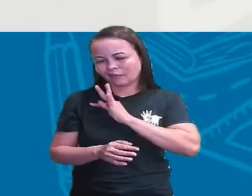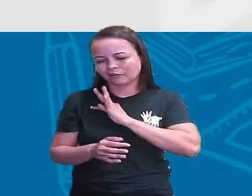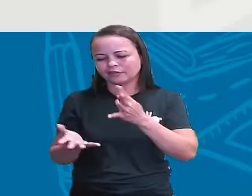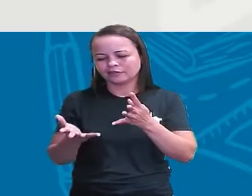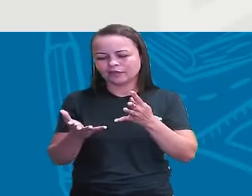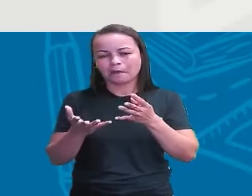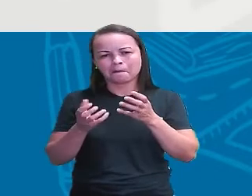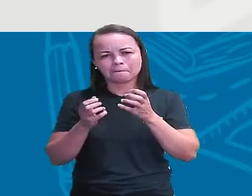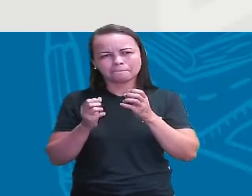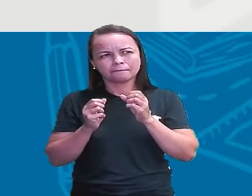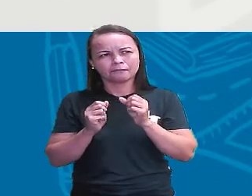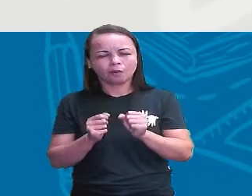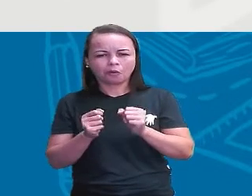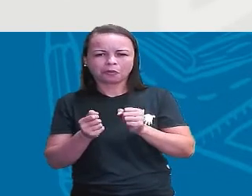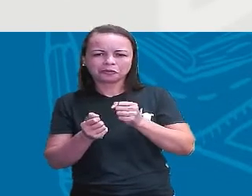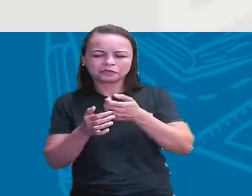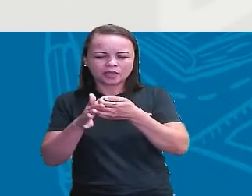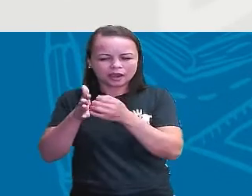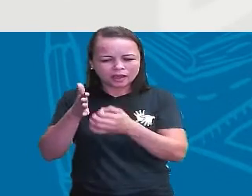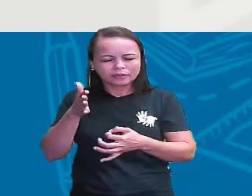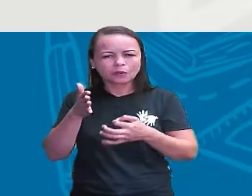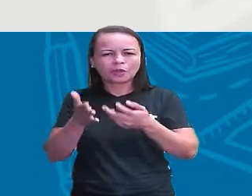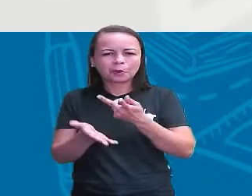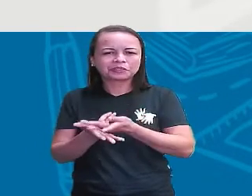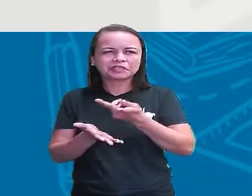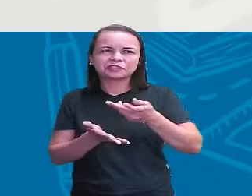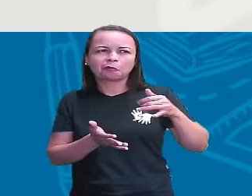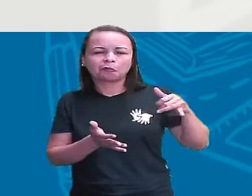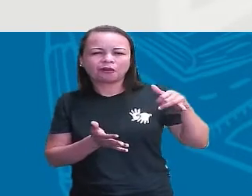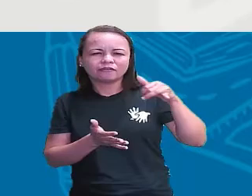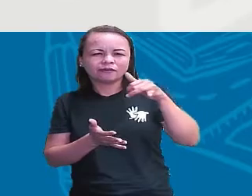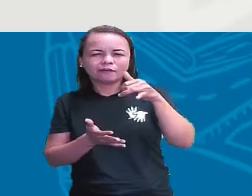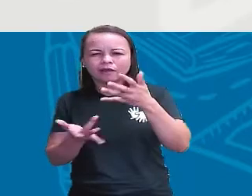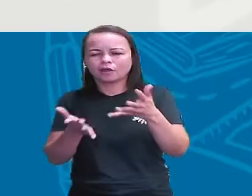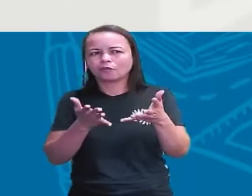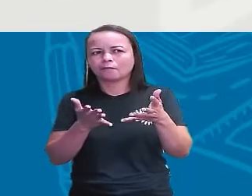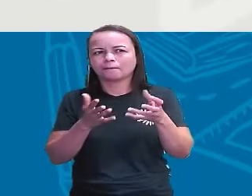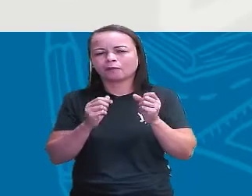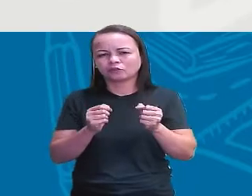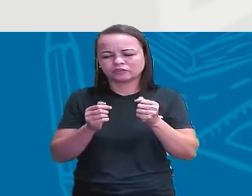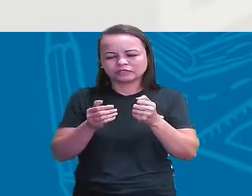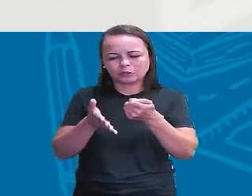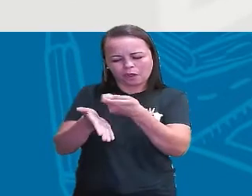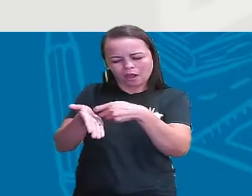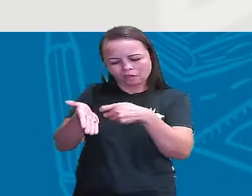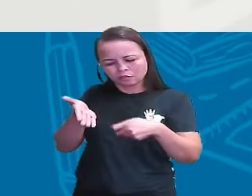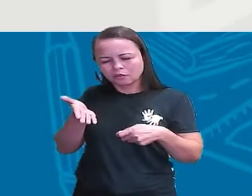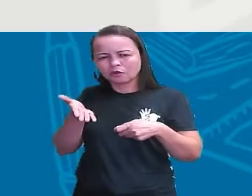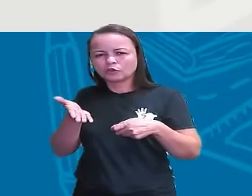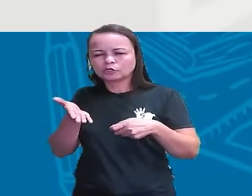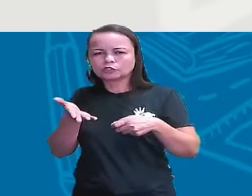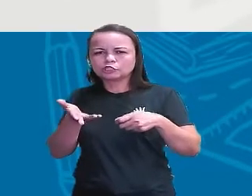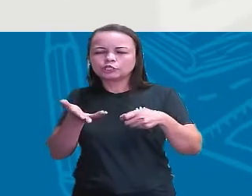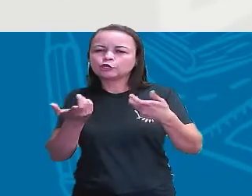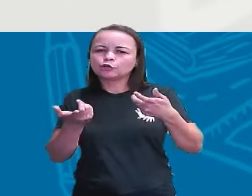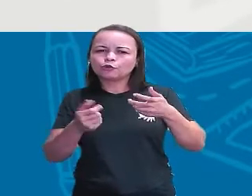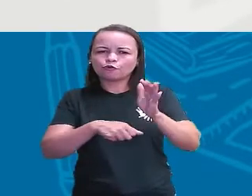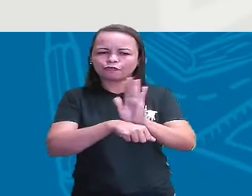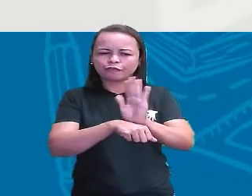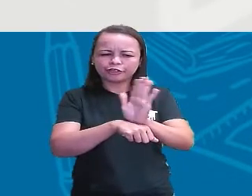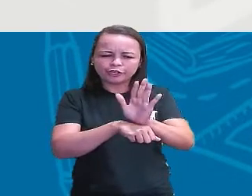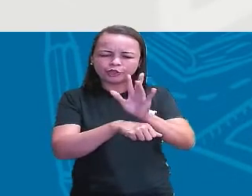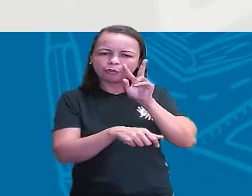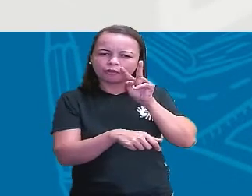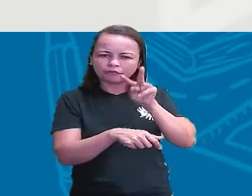um relatório de um filme que eu assisti e entreguei lá para a